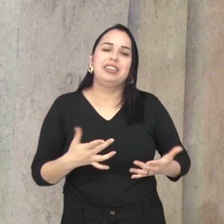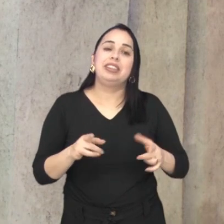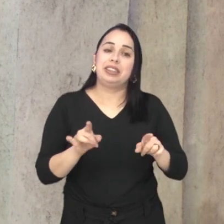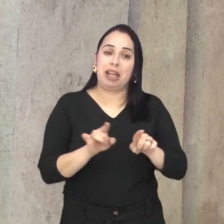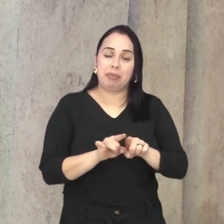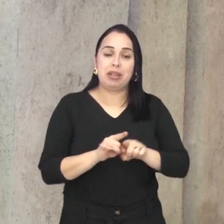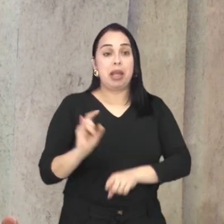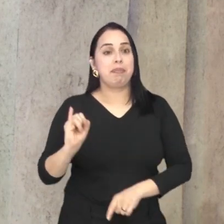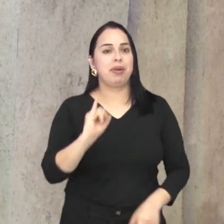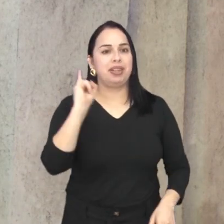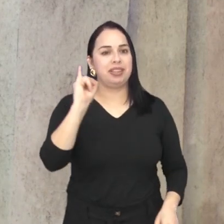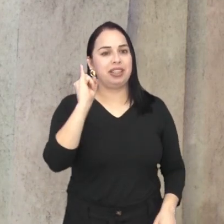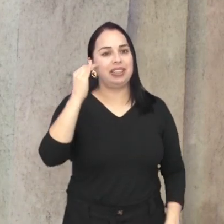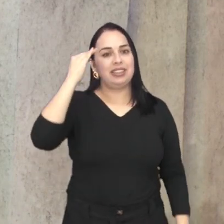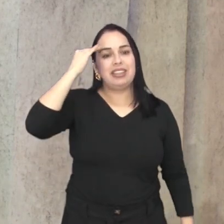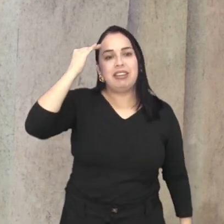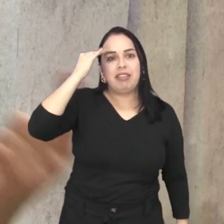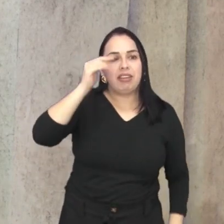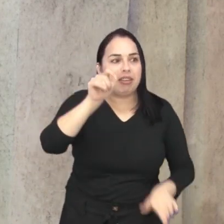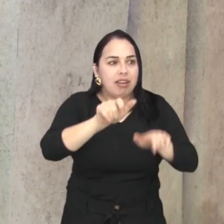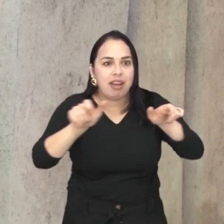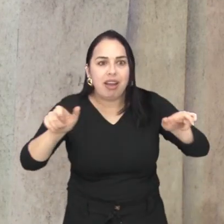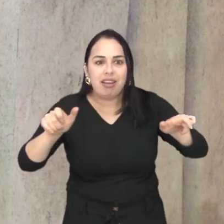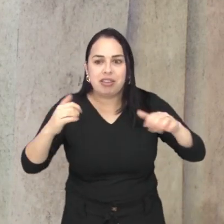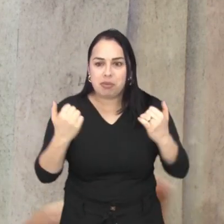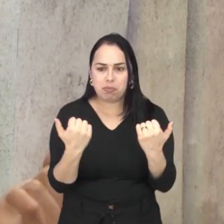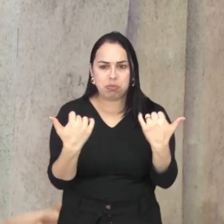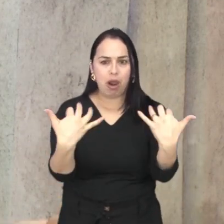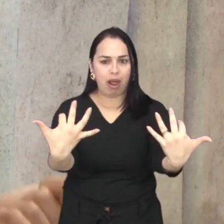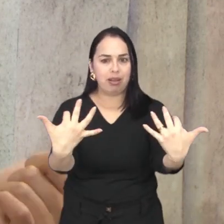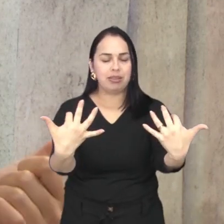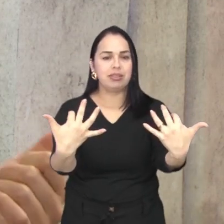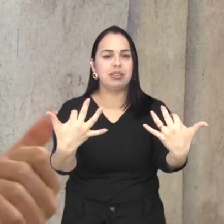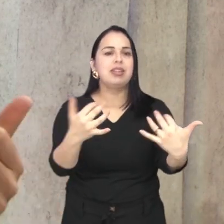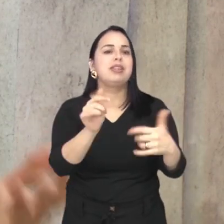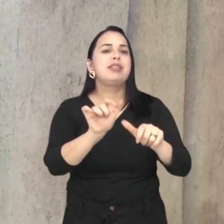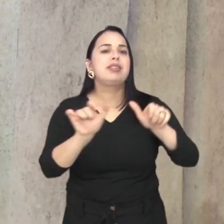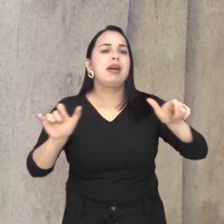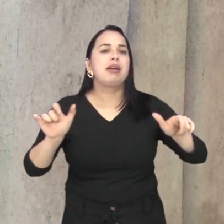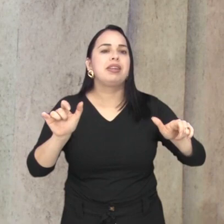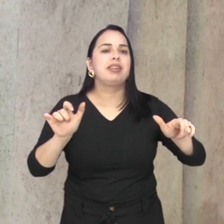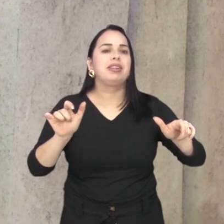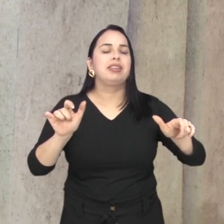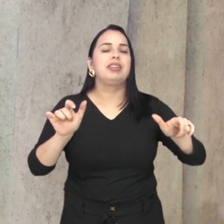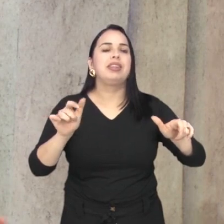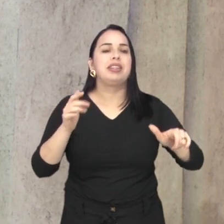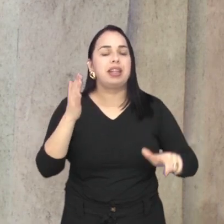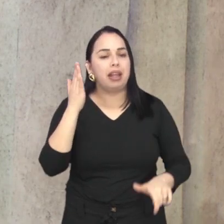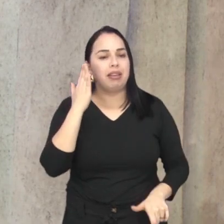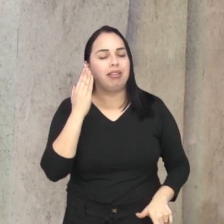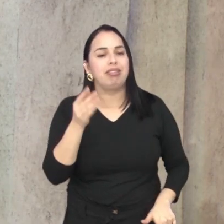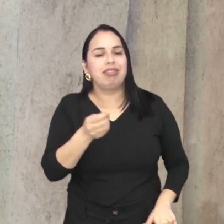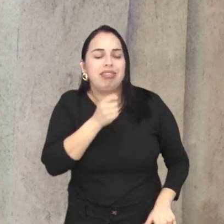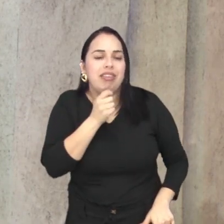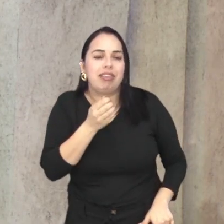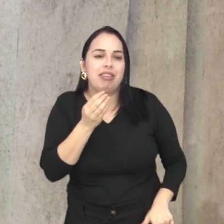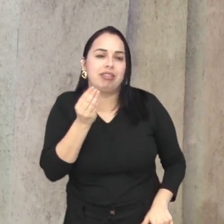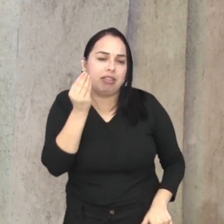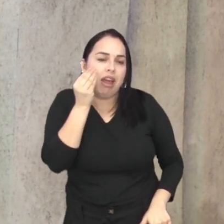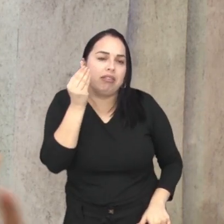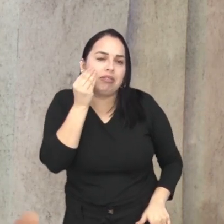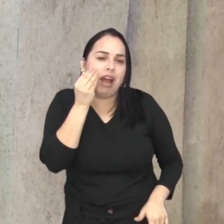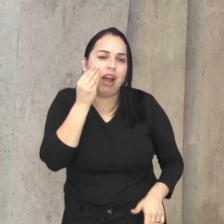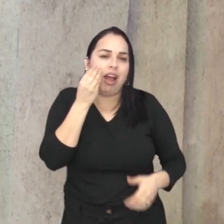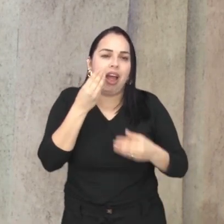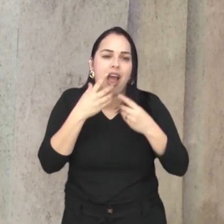e também mesmo importante entender a audiência saber que público tinha tentar utilizar